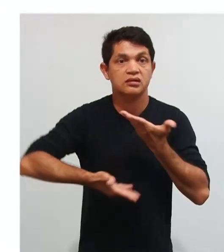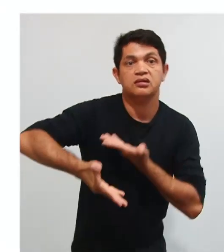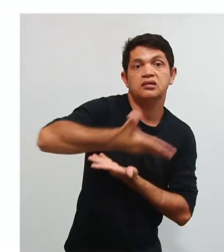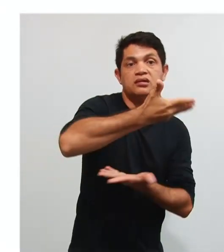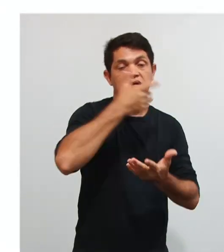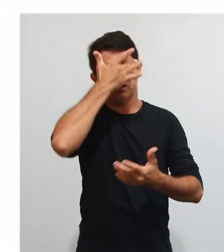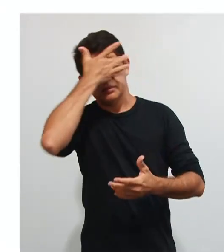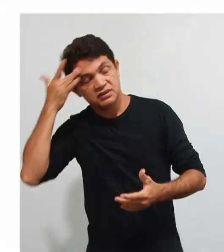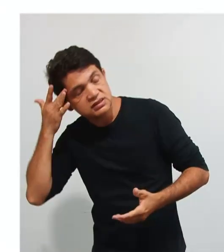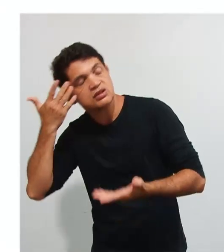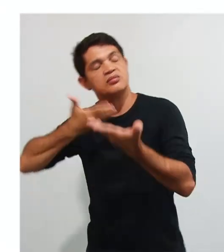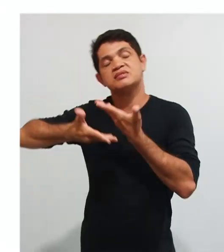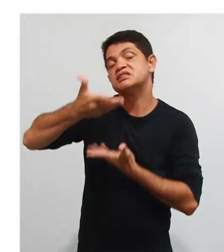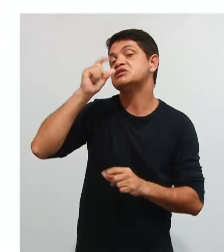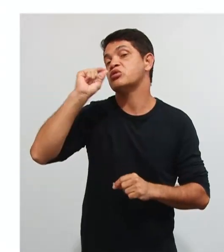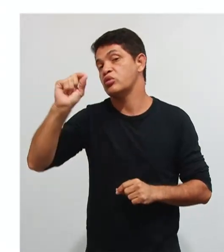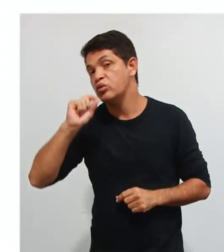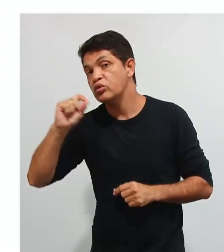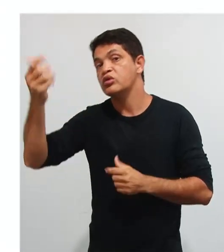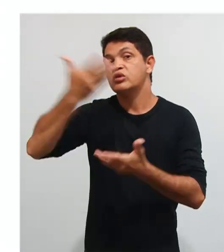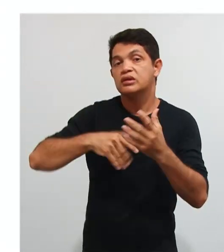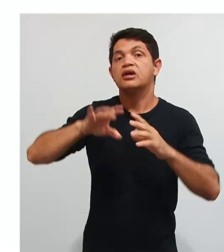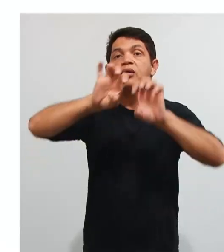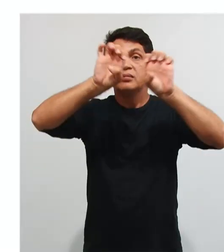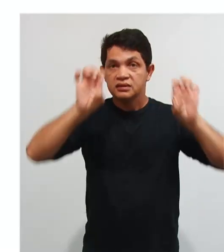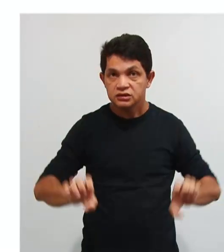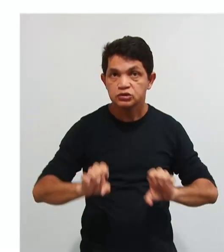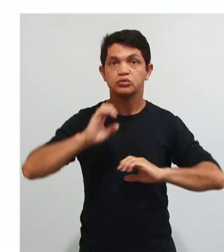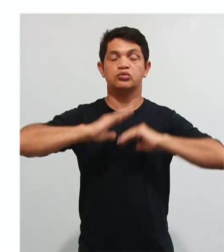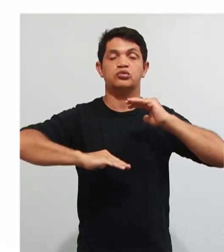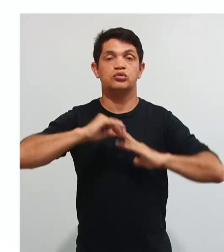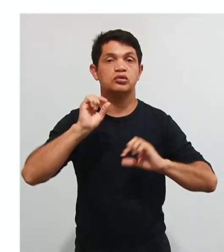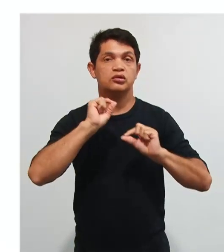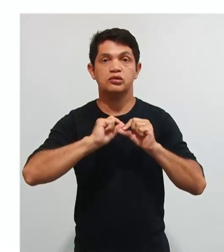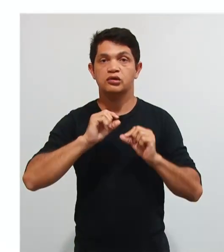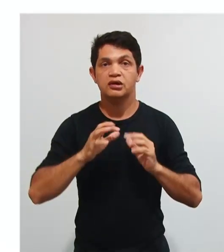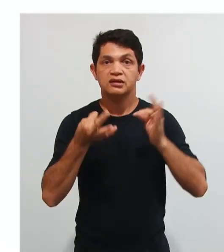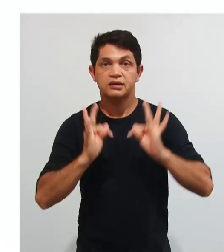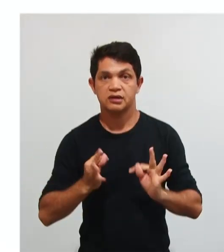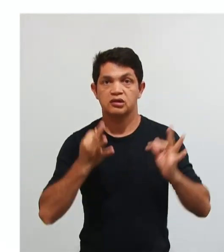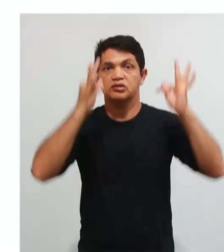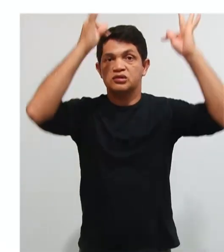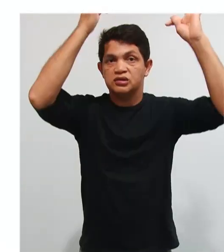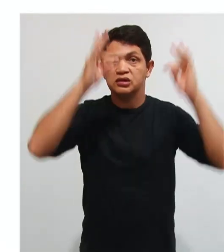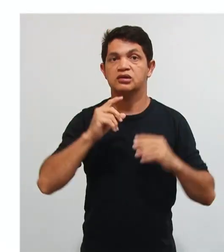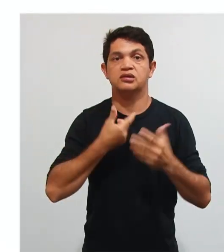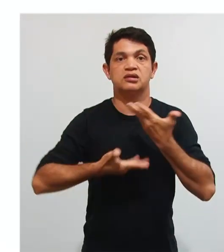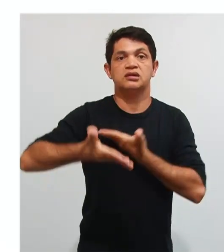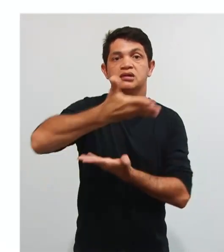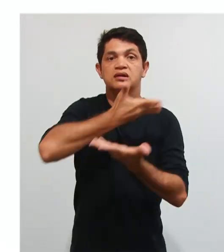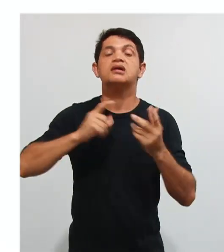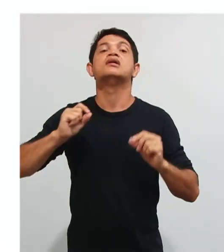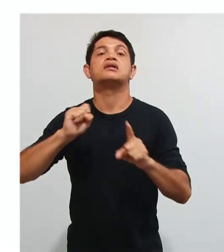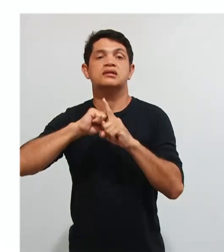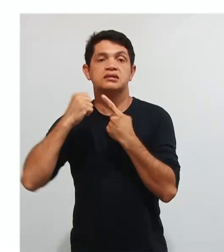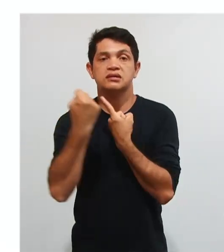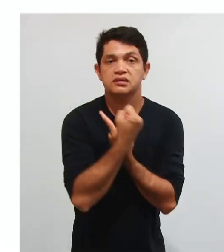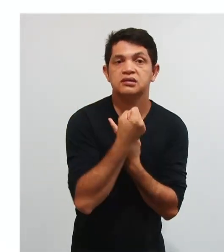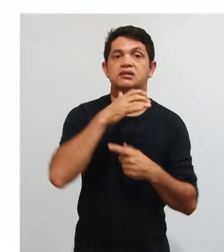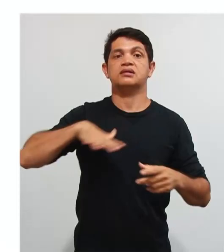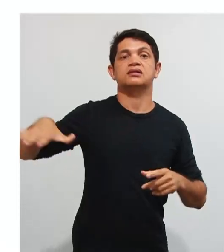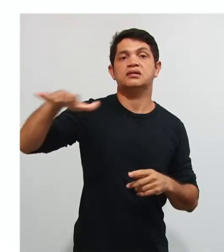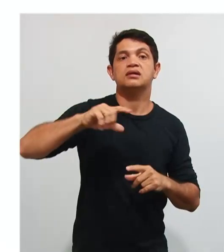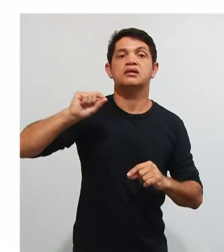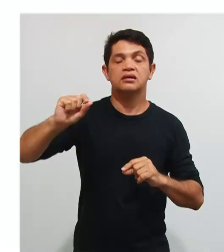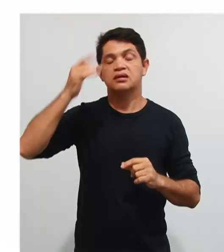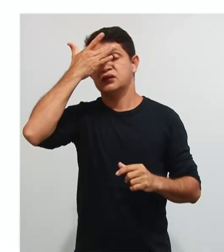pessoas ou pela infraestrutura ou a tecnologia que as compõe. Para além de